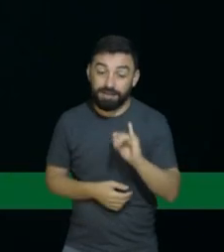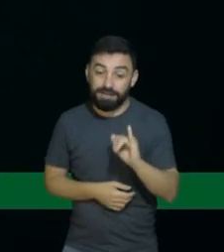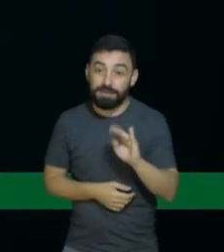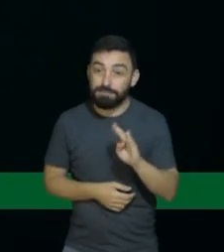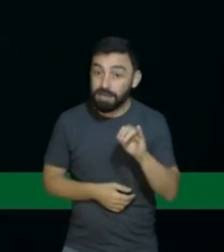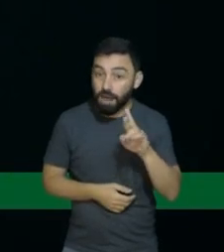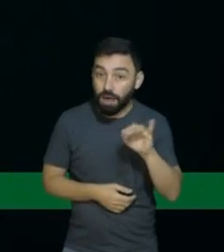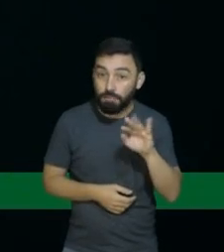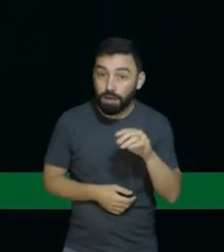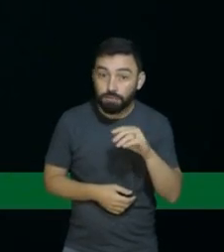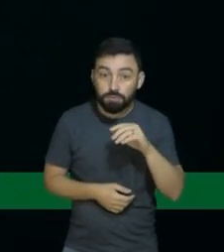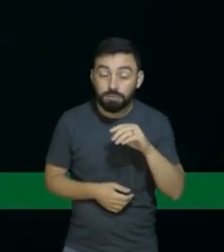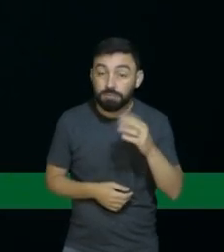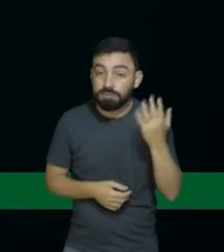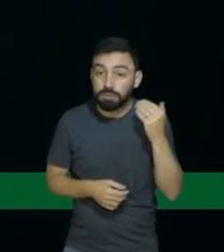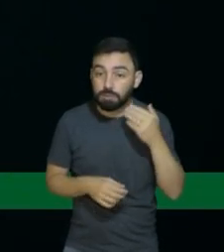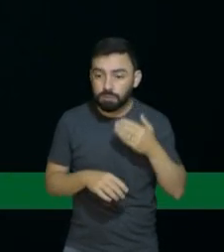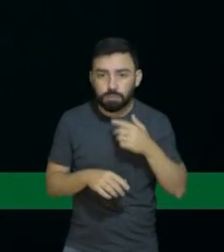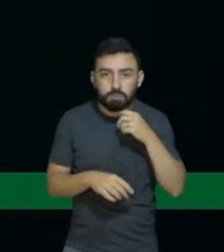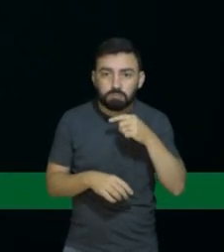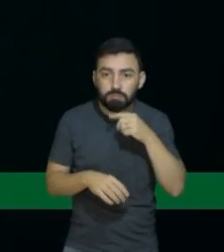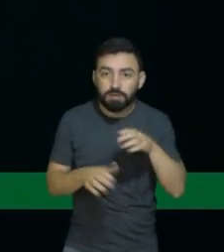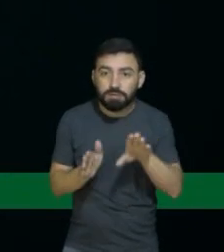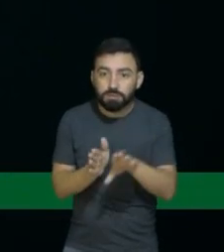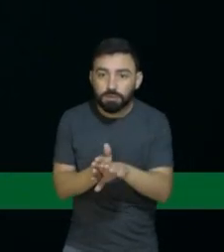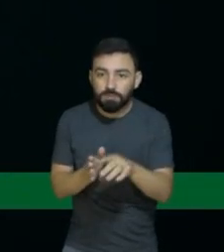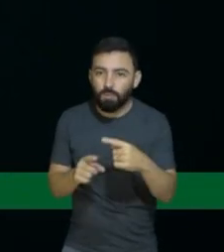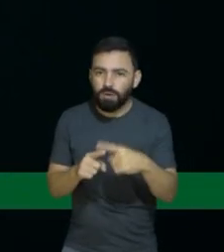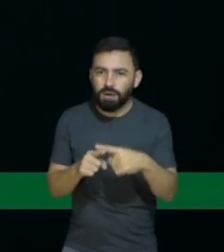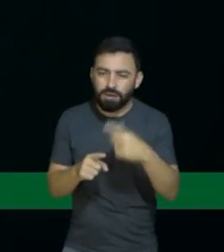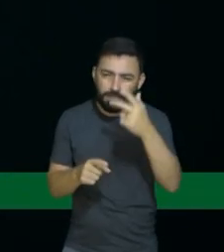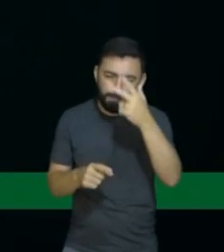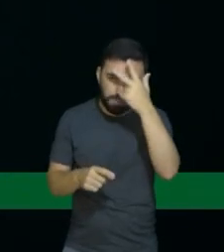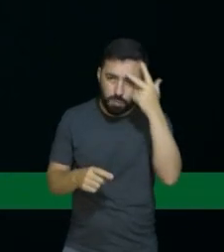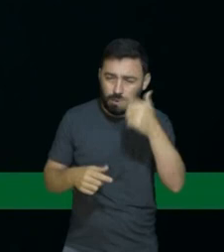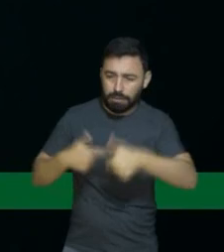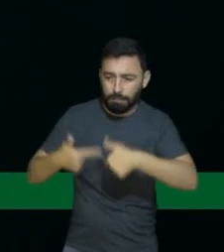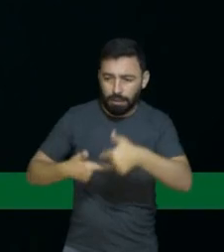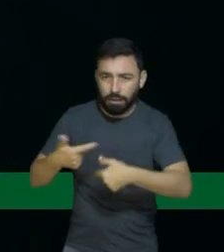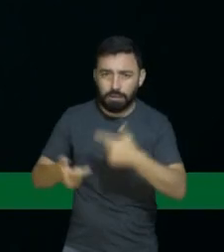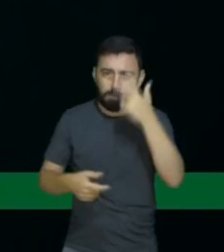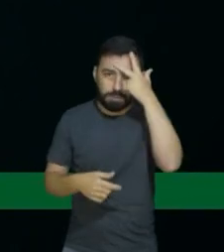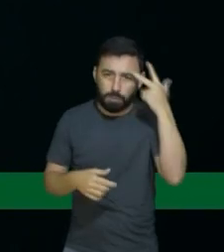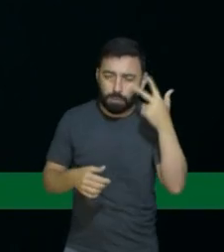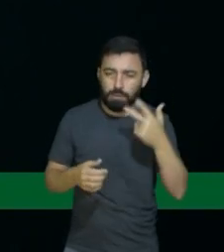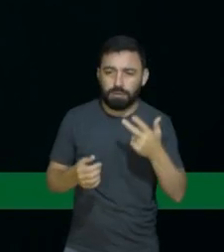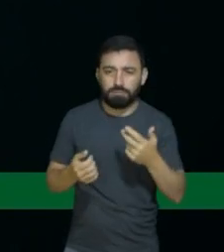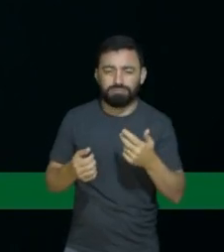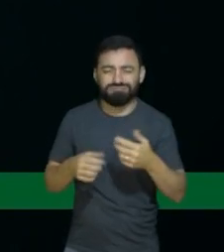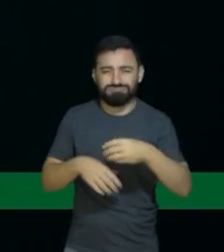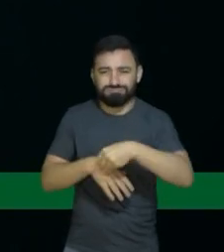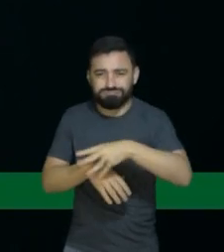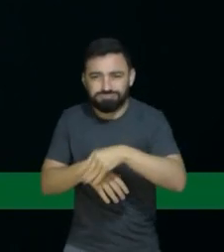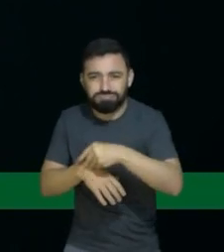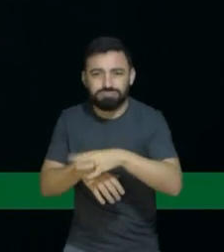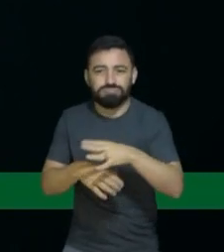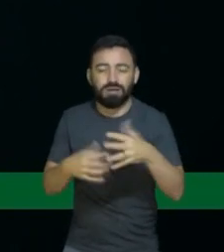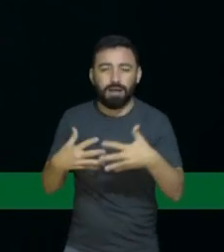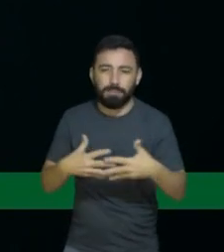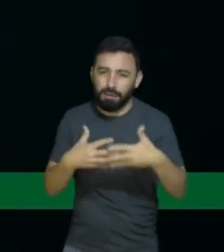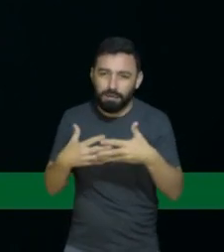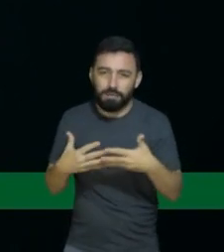mais conseguindo estacionar Porque era o carro do do comerciante era o carro do funcionário e Nós criamos aí um estacionamento para o